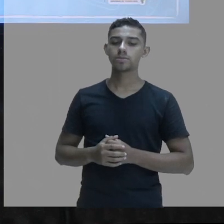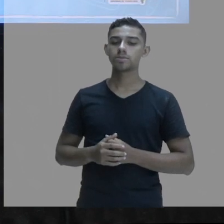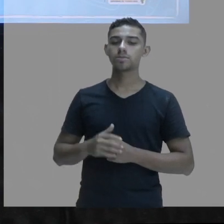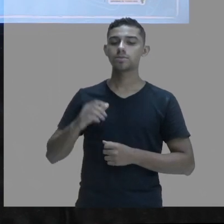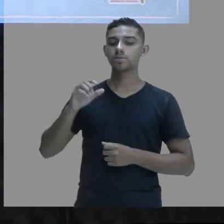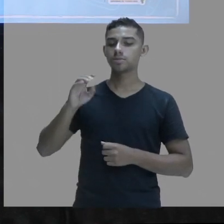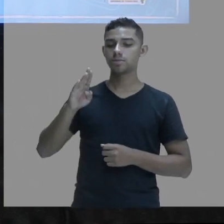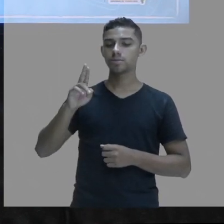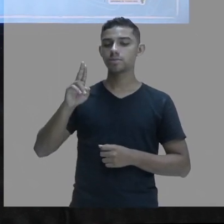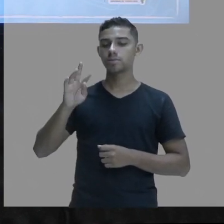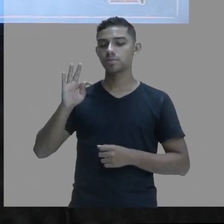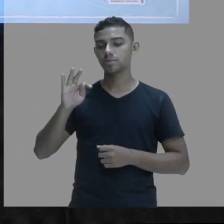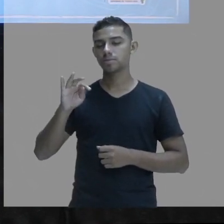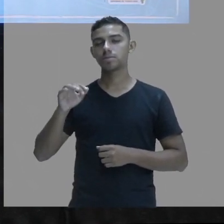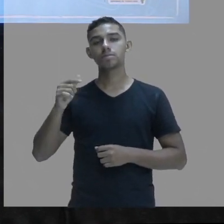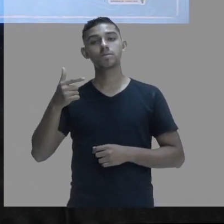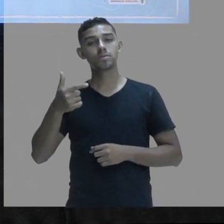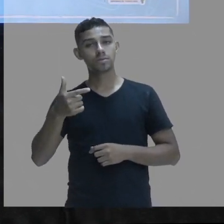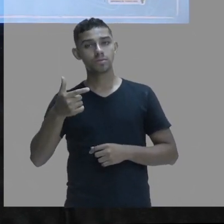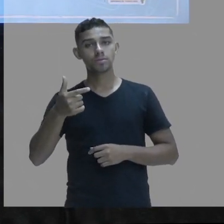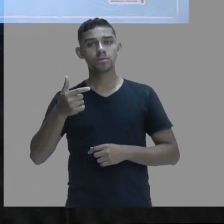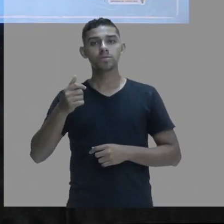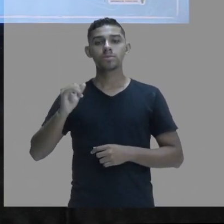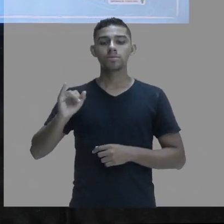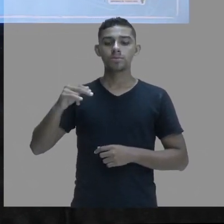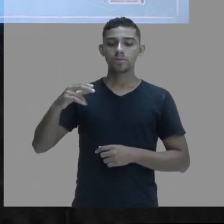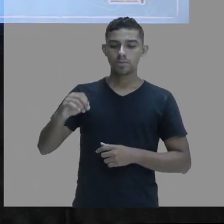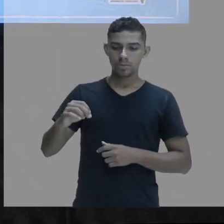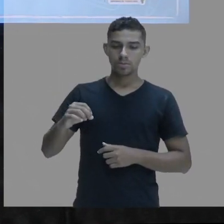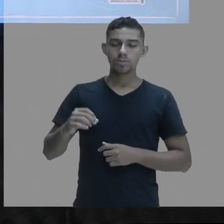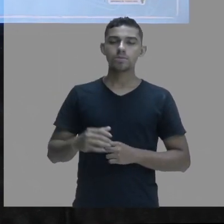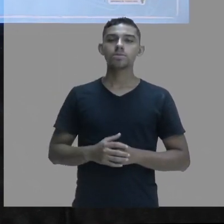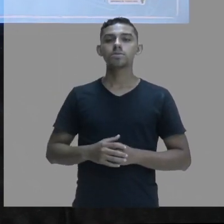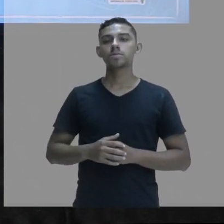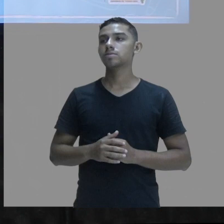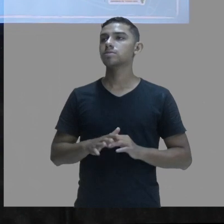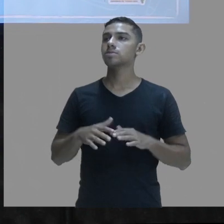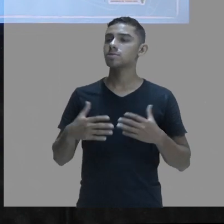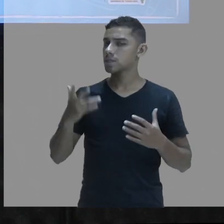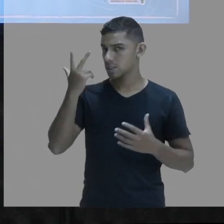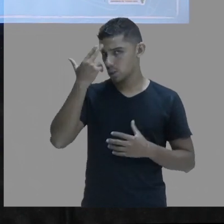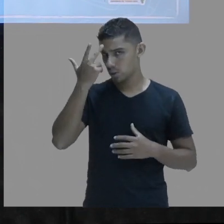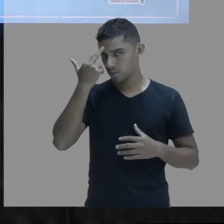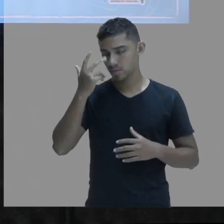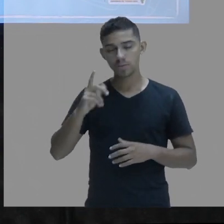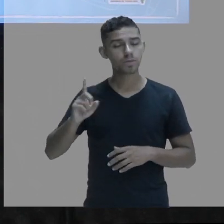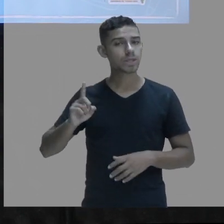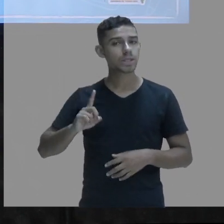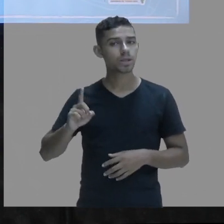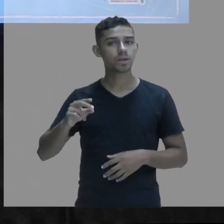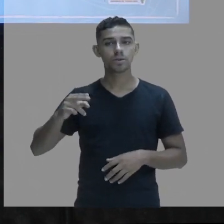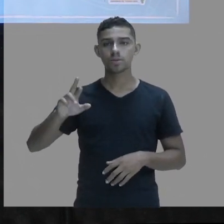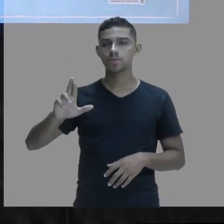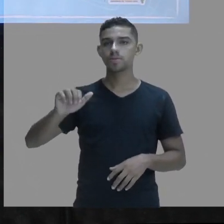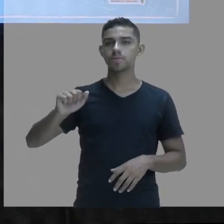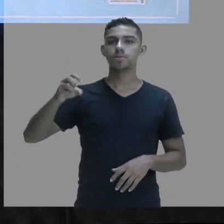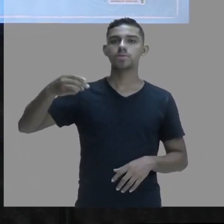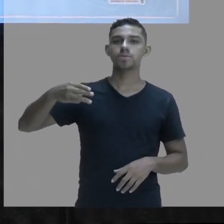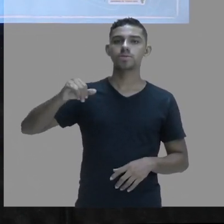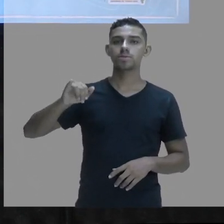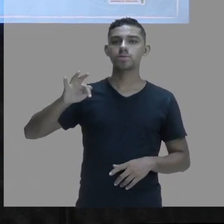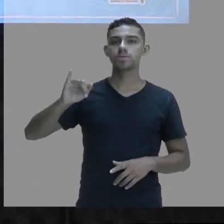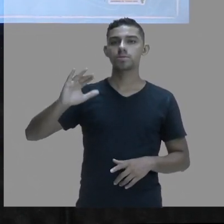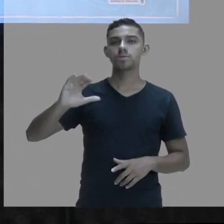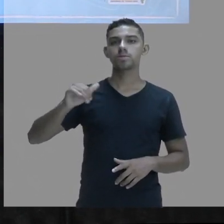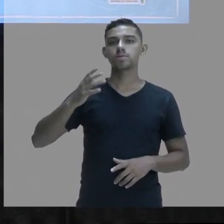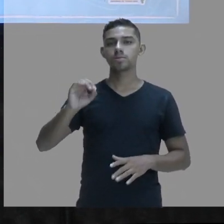but-2-ino. Então, os alcinos de cadeia normal, ou seja, não ramificado, a regra é